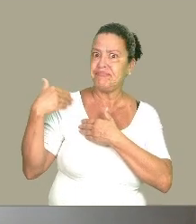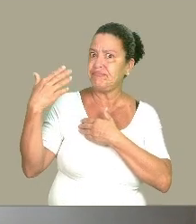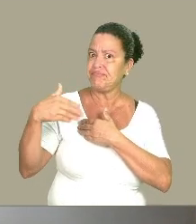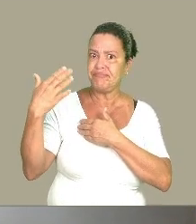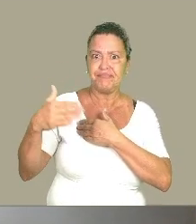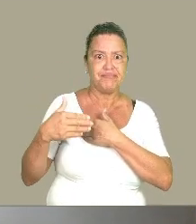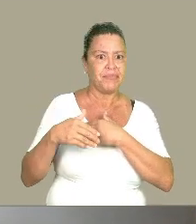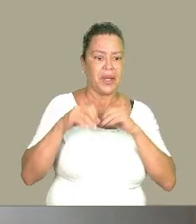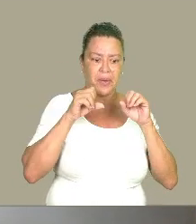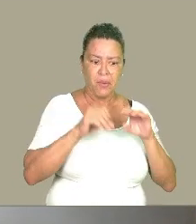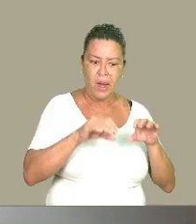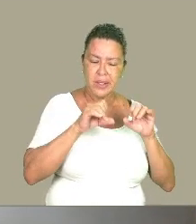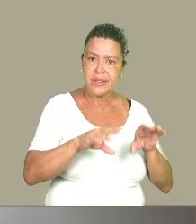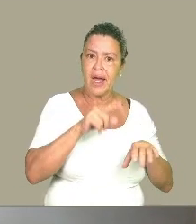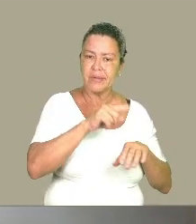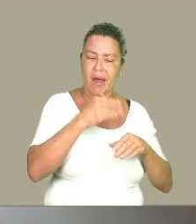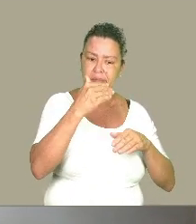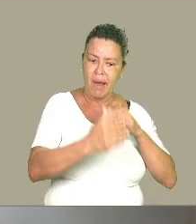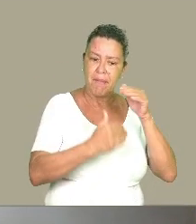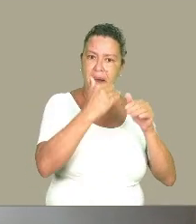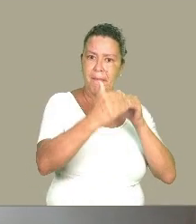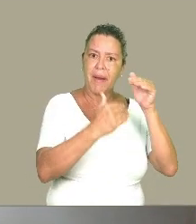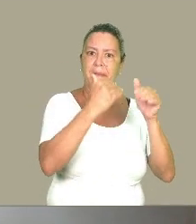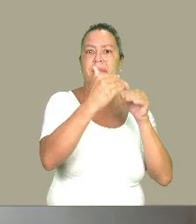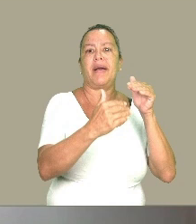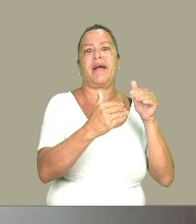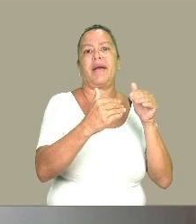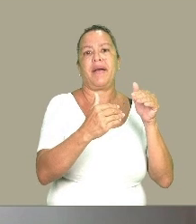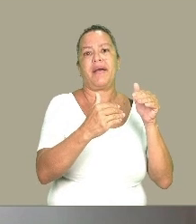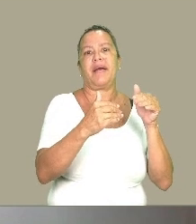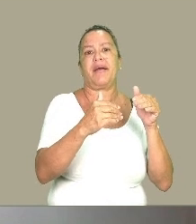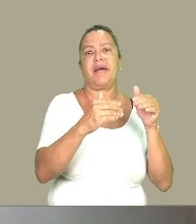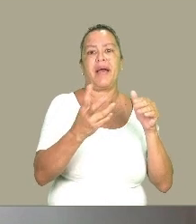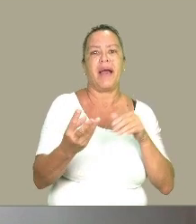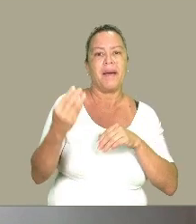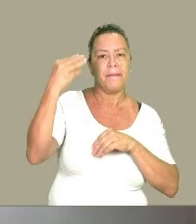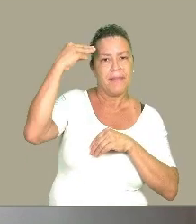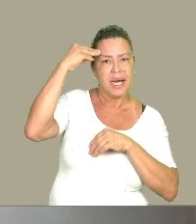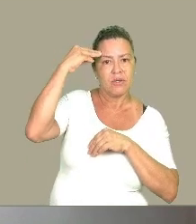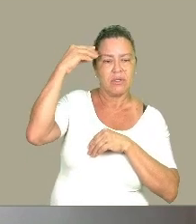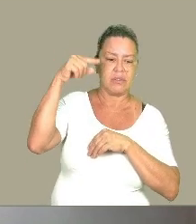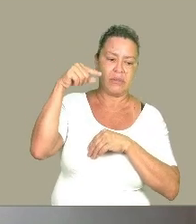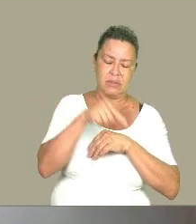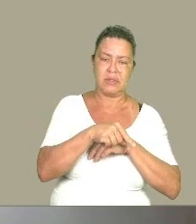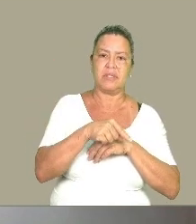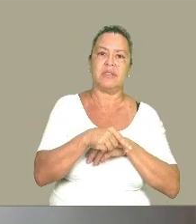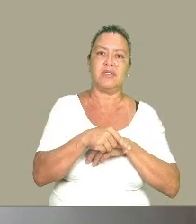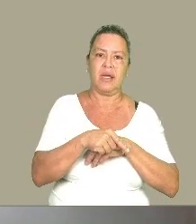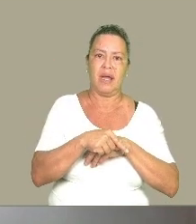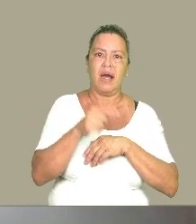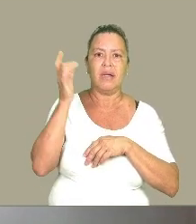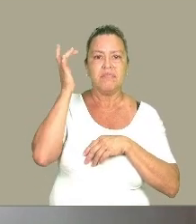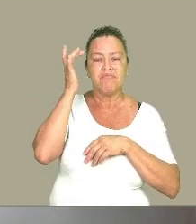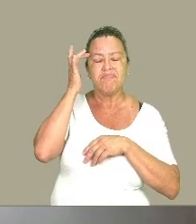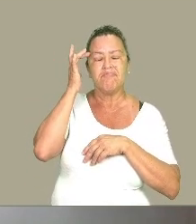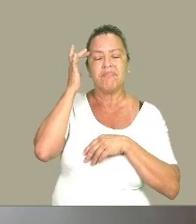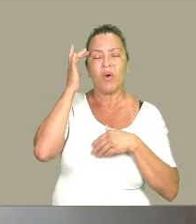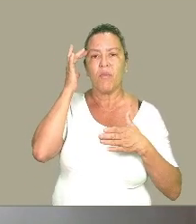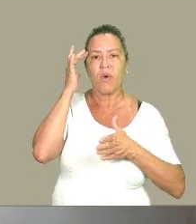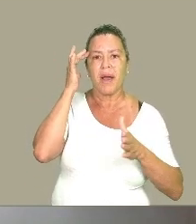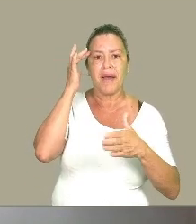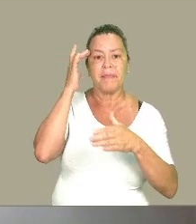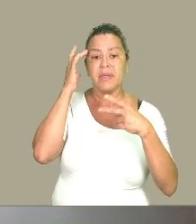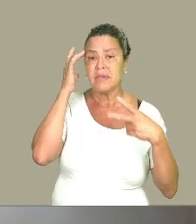educação, pelo seu crescimento, né? Pelo seu amadurecimento, pelo o norte que